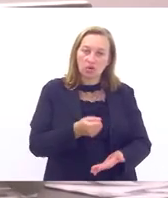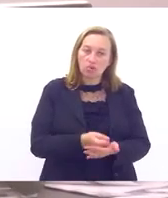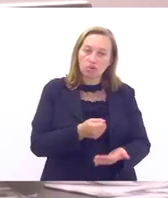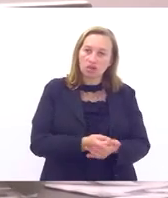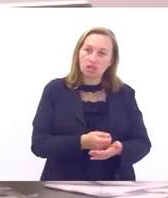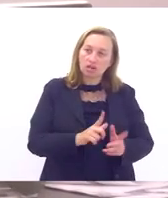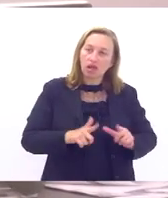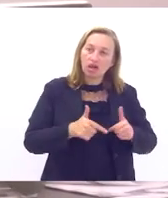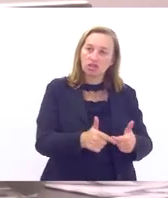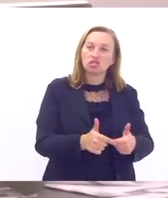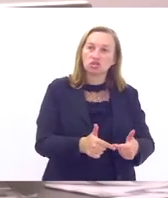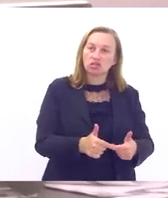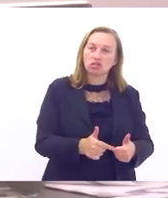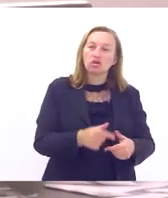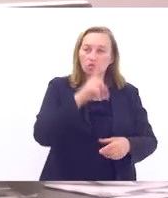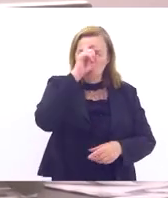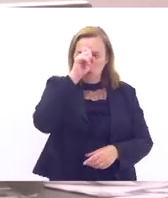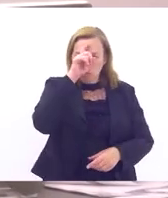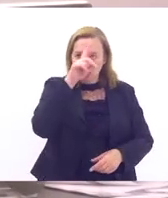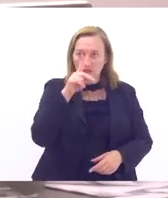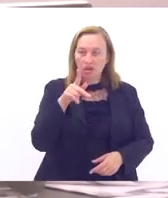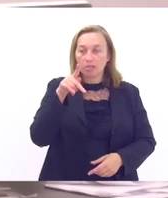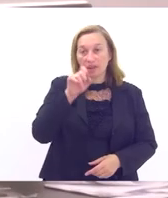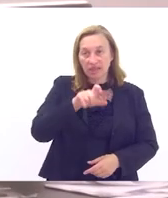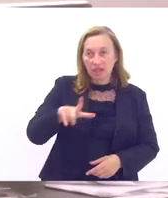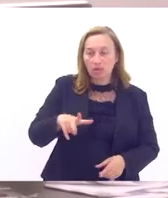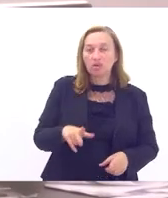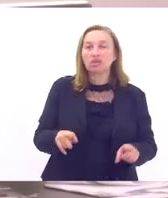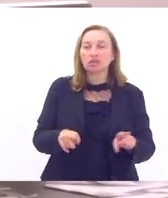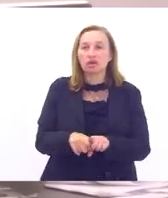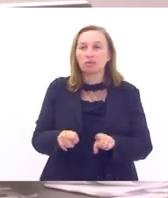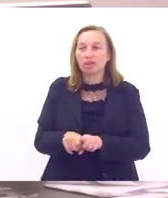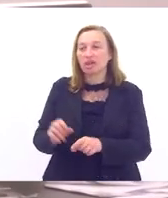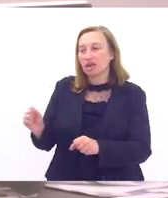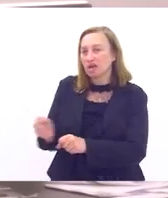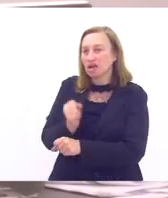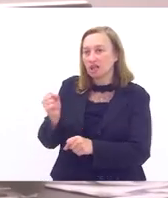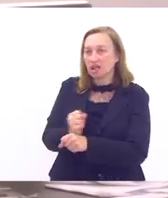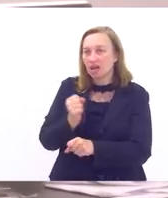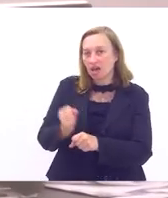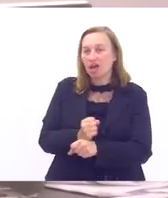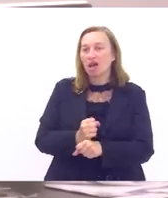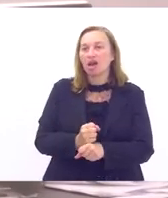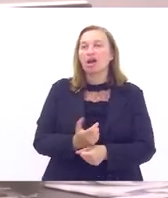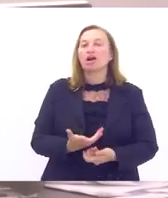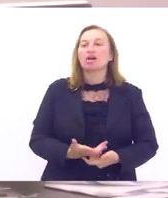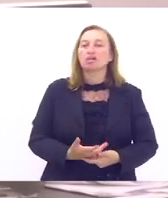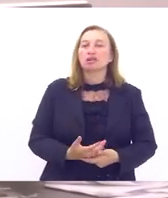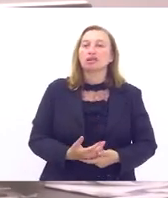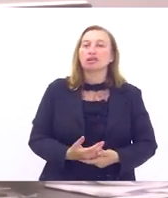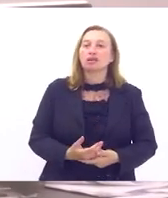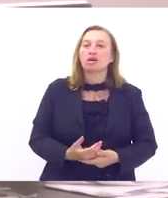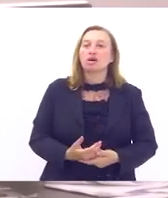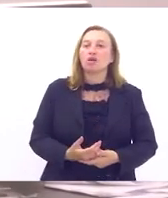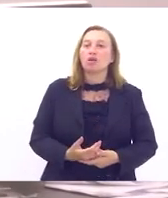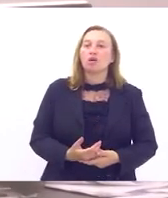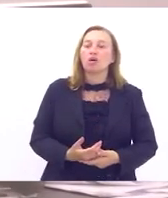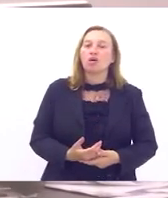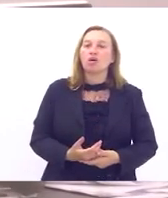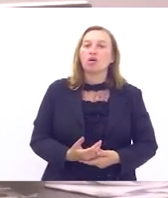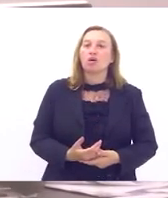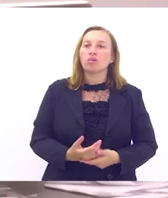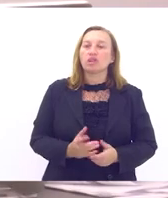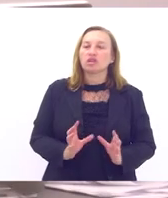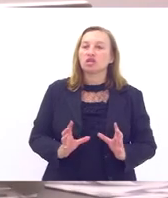o Hospital Sanatório Penal e a construir uma forma de atuação em rede que